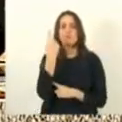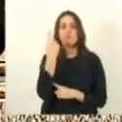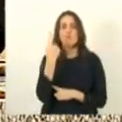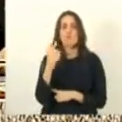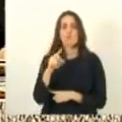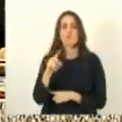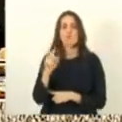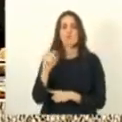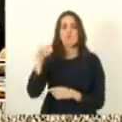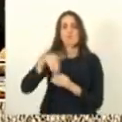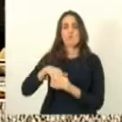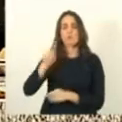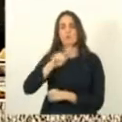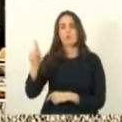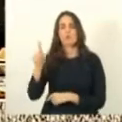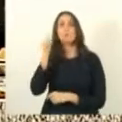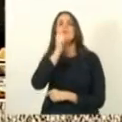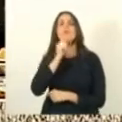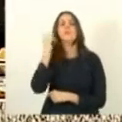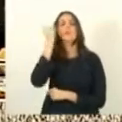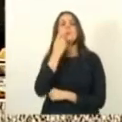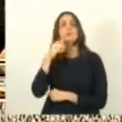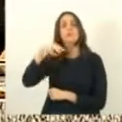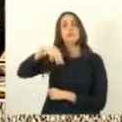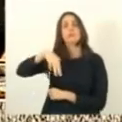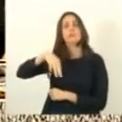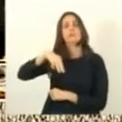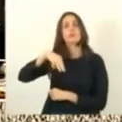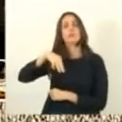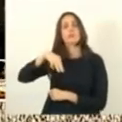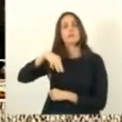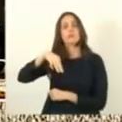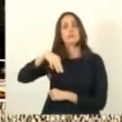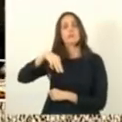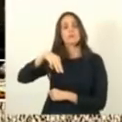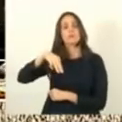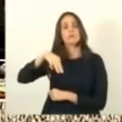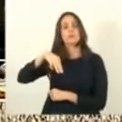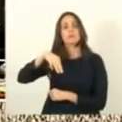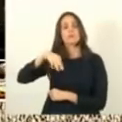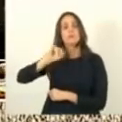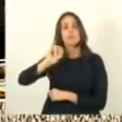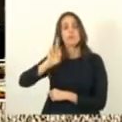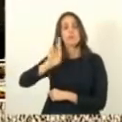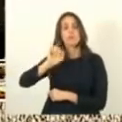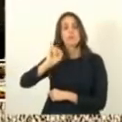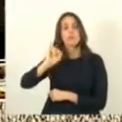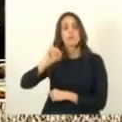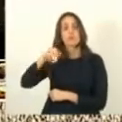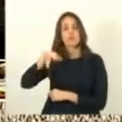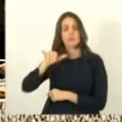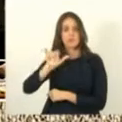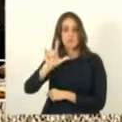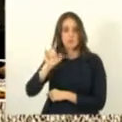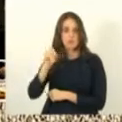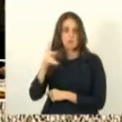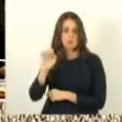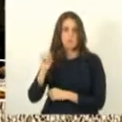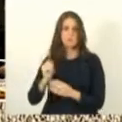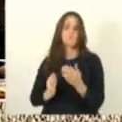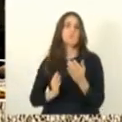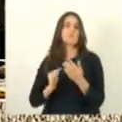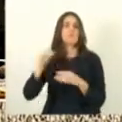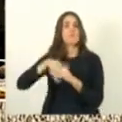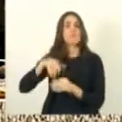Lopes. Fica aprovada a emenda, apensada aos autos. Nesse momento, eu consulto os presidentes respectivamente. Comissão de